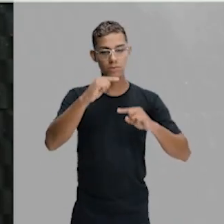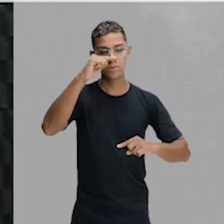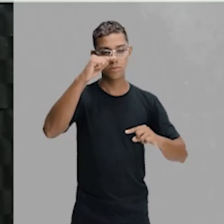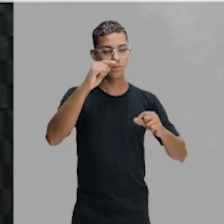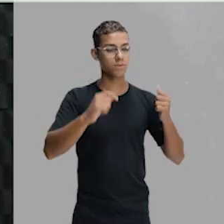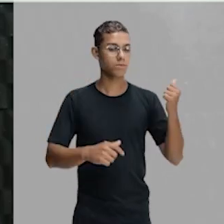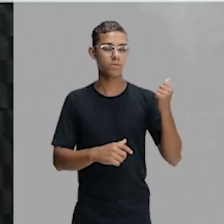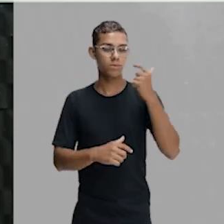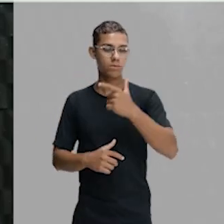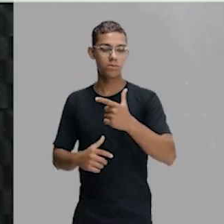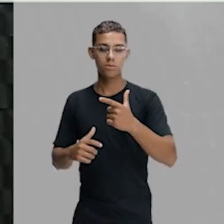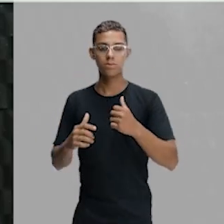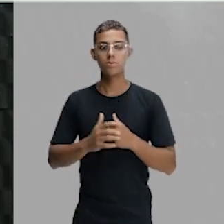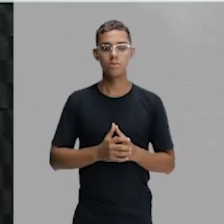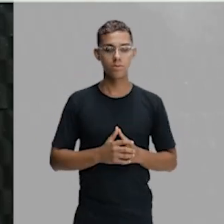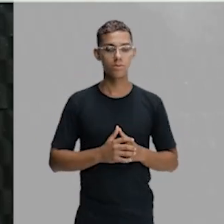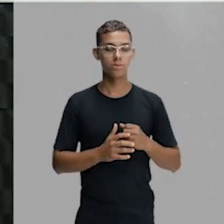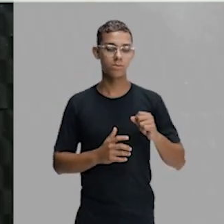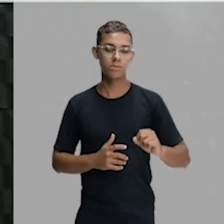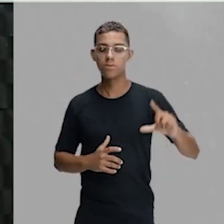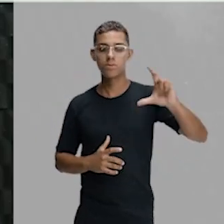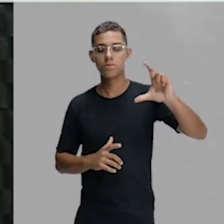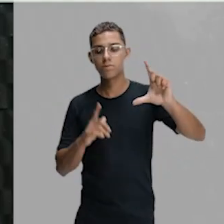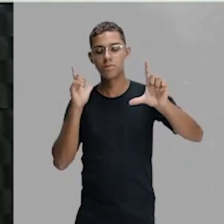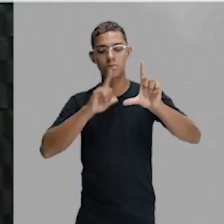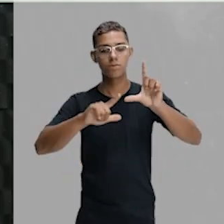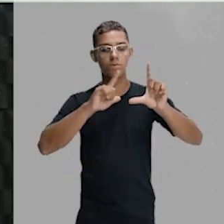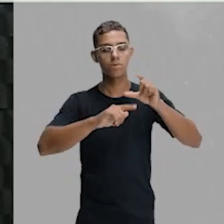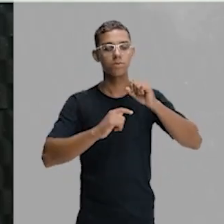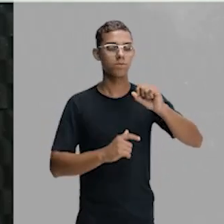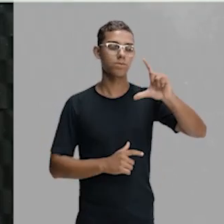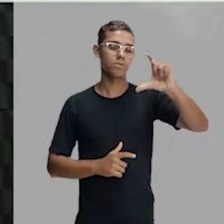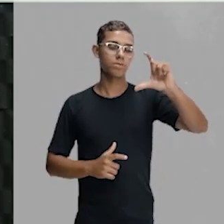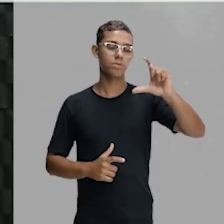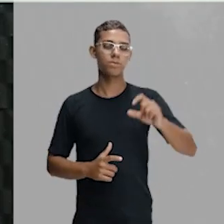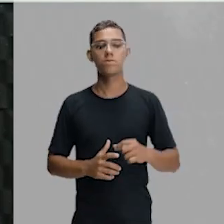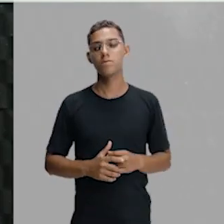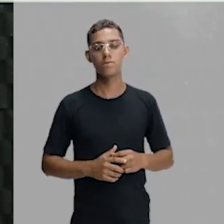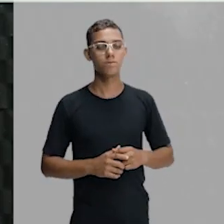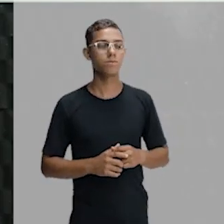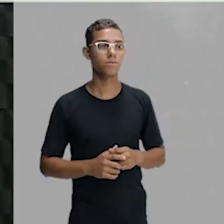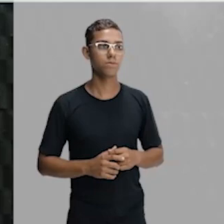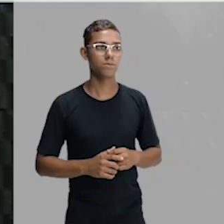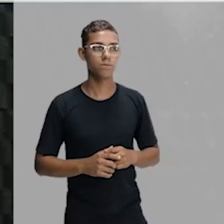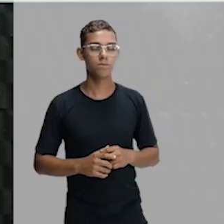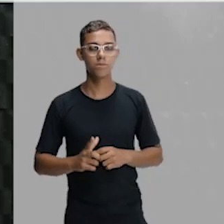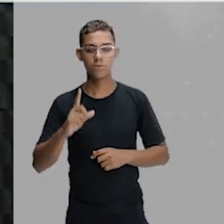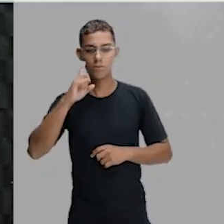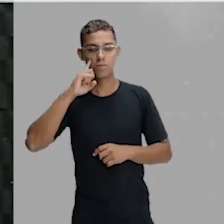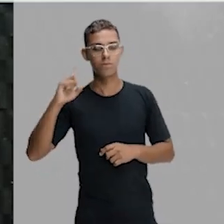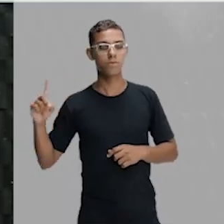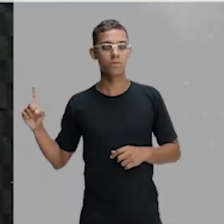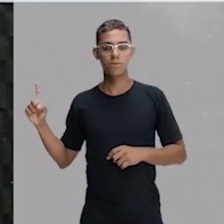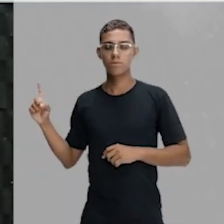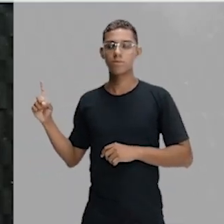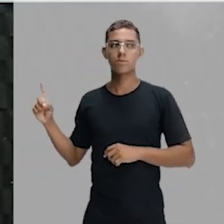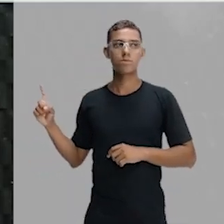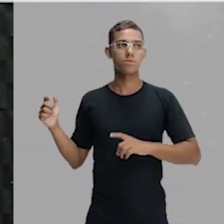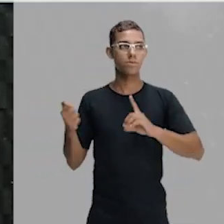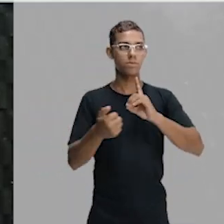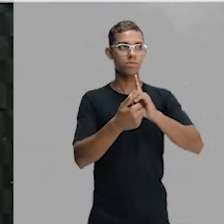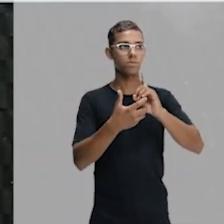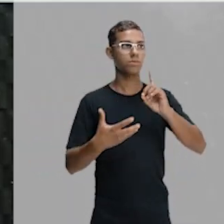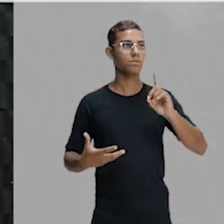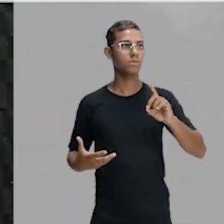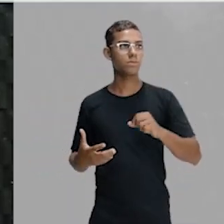eu vou representar por uma letra maiúscula o caráter planta alta. Então, eu vou colocar aqui os dados da questão, pessoal.